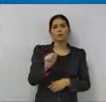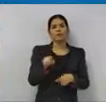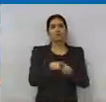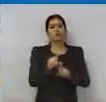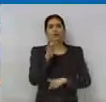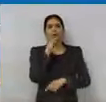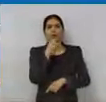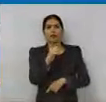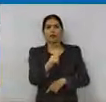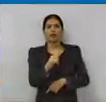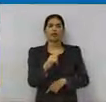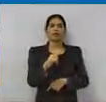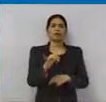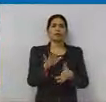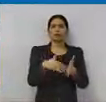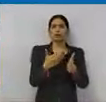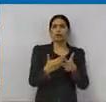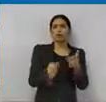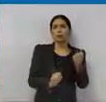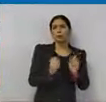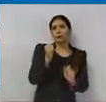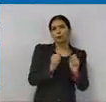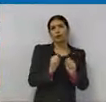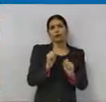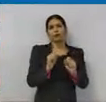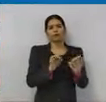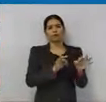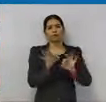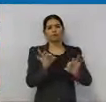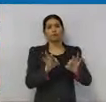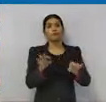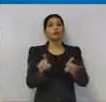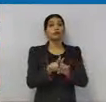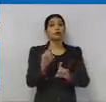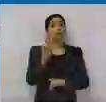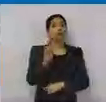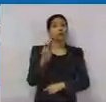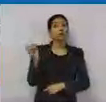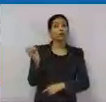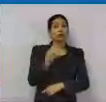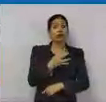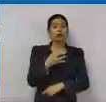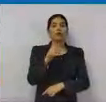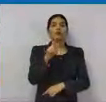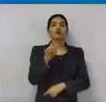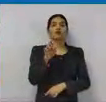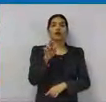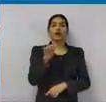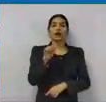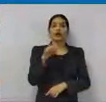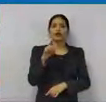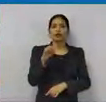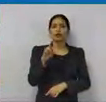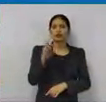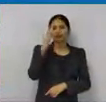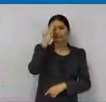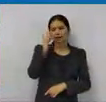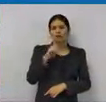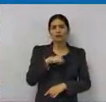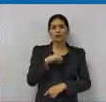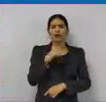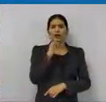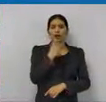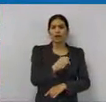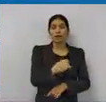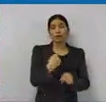automação, e a instalação de 2 novos grupos geradores, tendo em vista que muitas das paralisações que